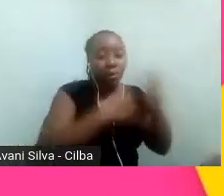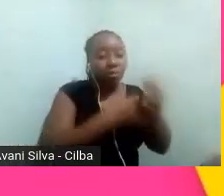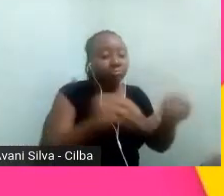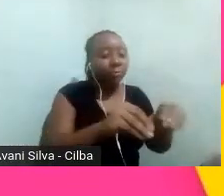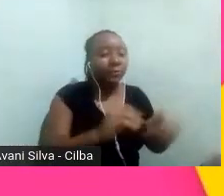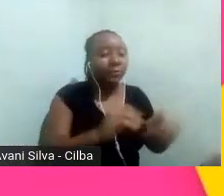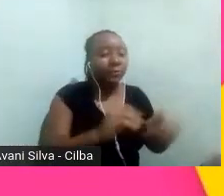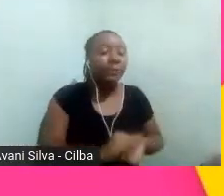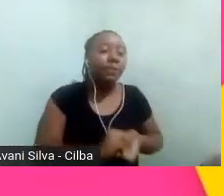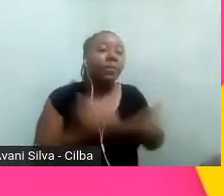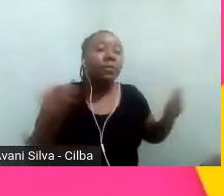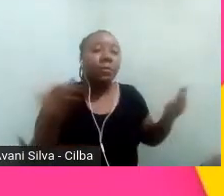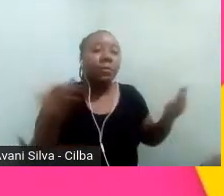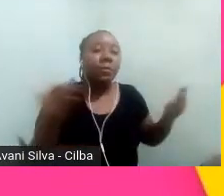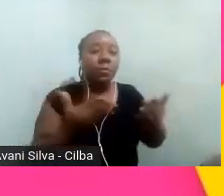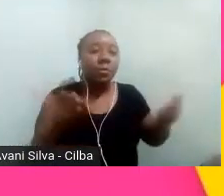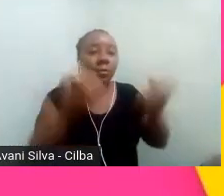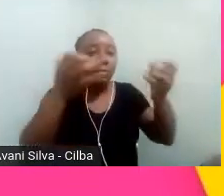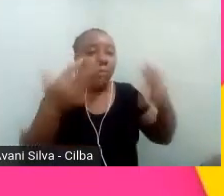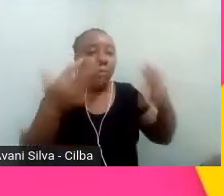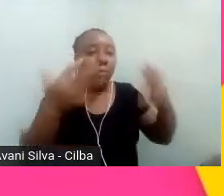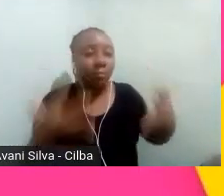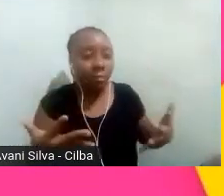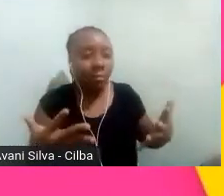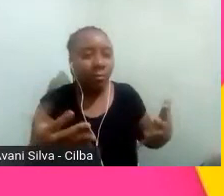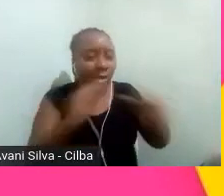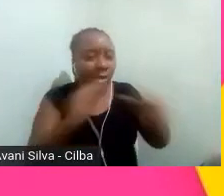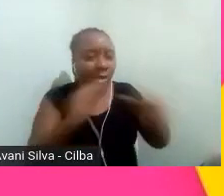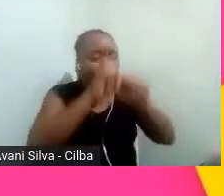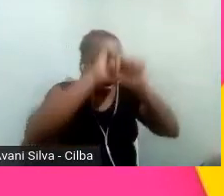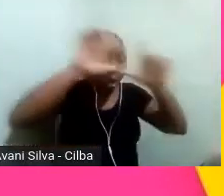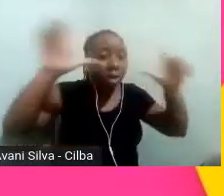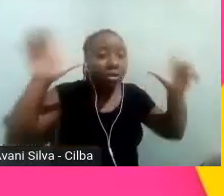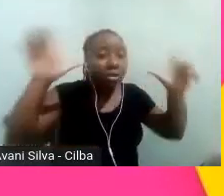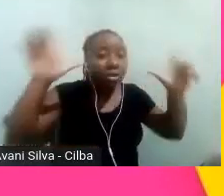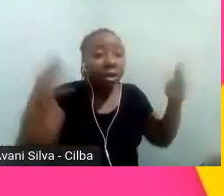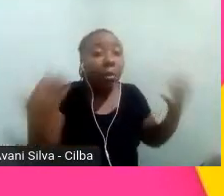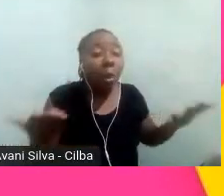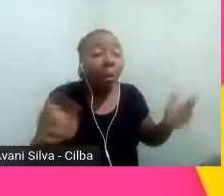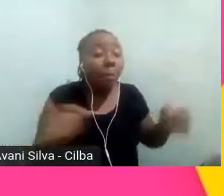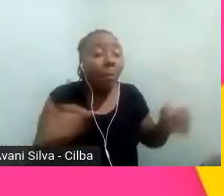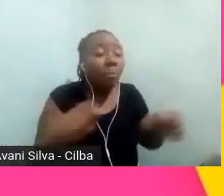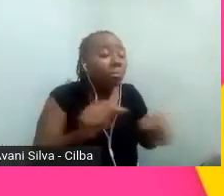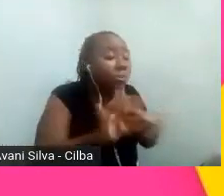explicar qual é a lógica para fazer o controle